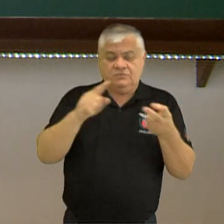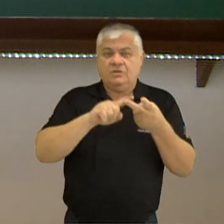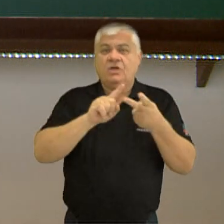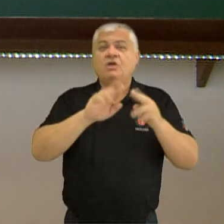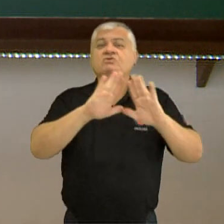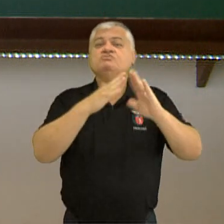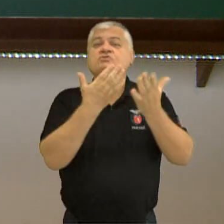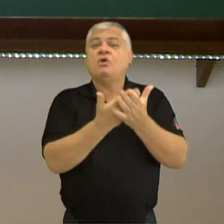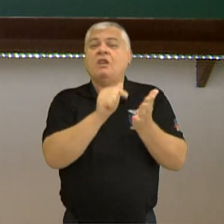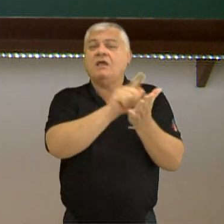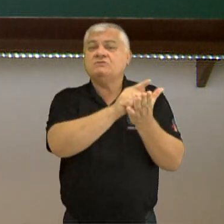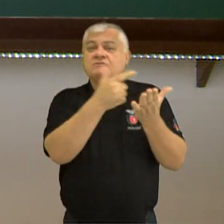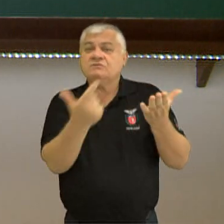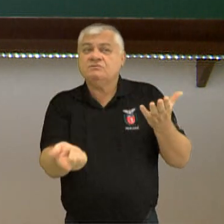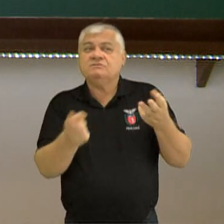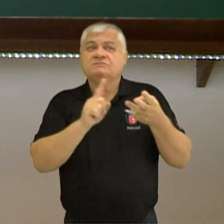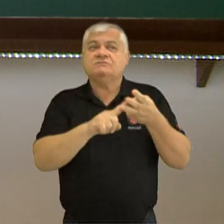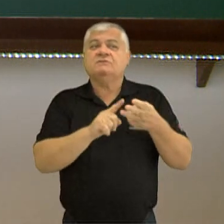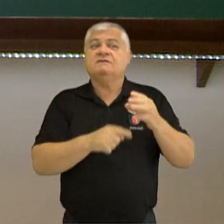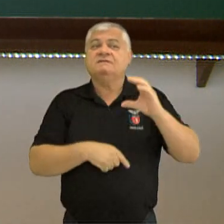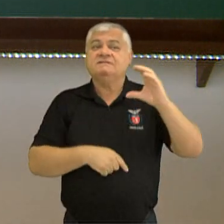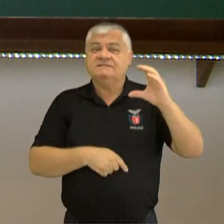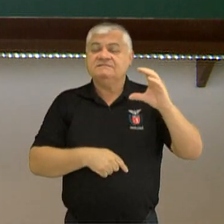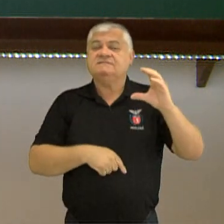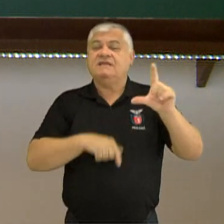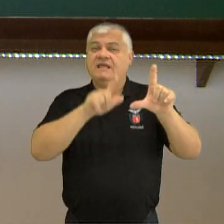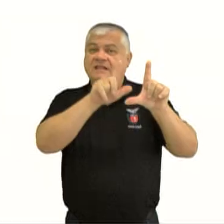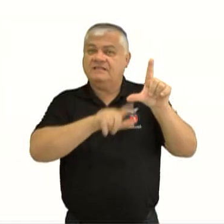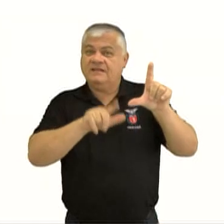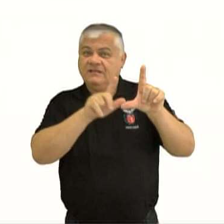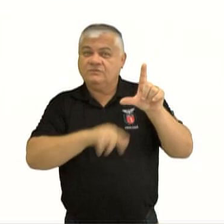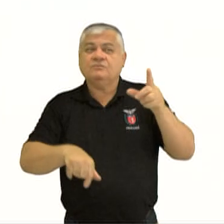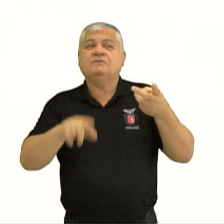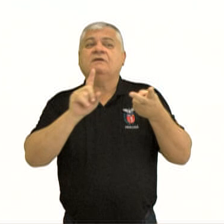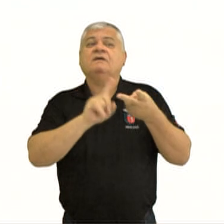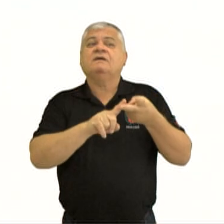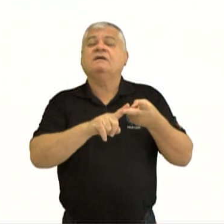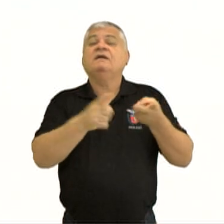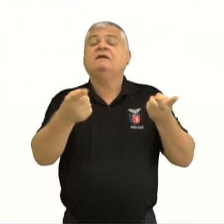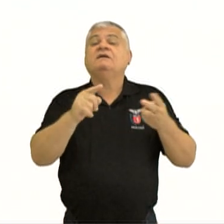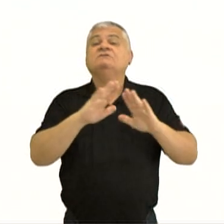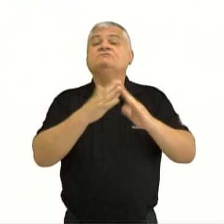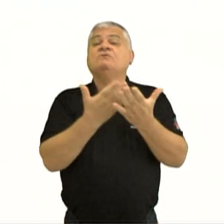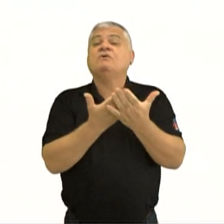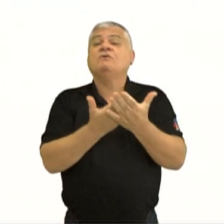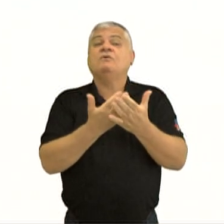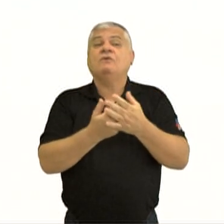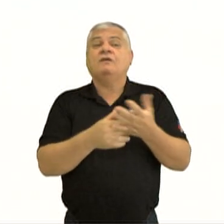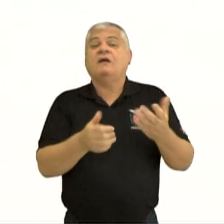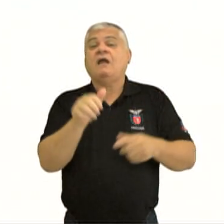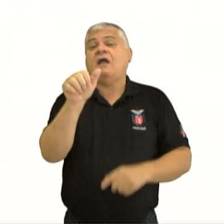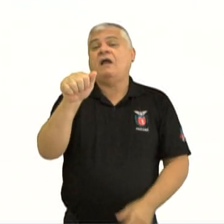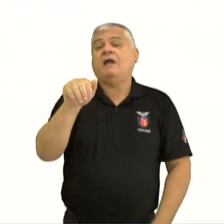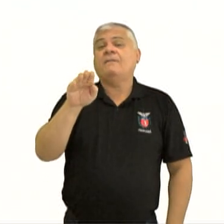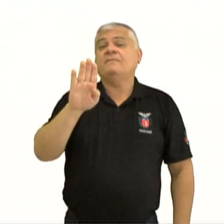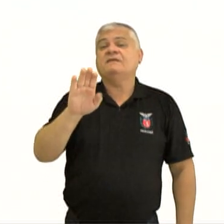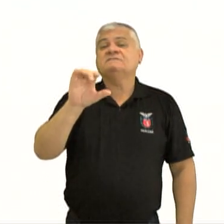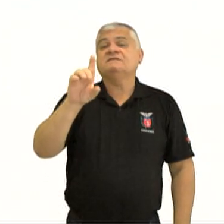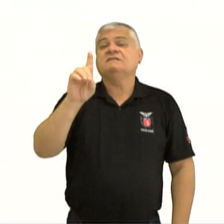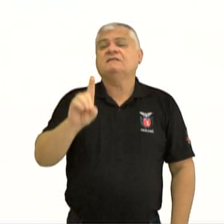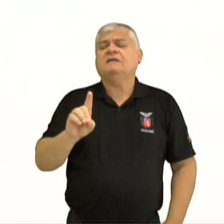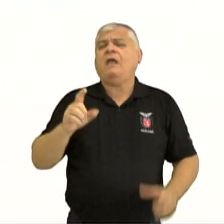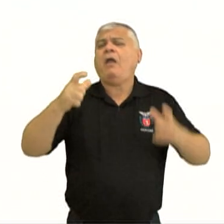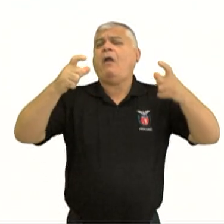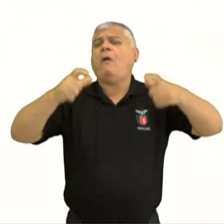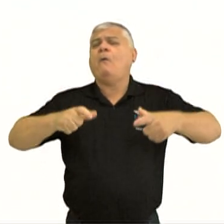e jornalístico. Letra C, jornalístico e literário. E letra D, acadêmico e escolar. Onde será que